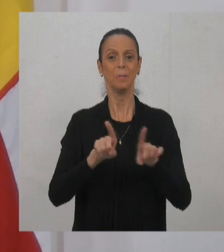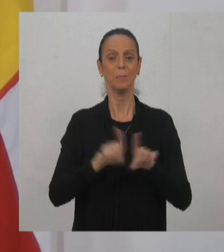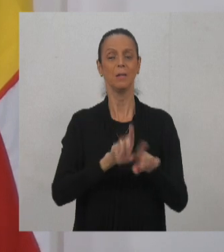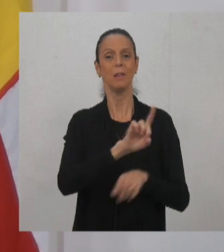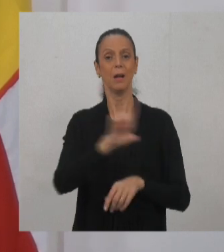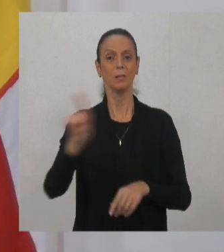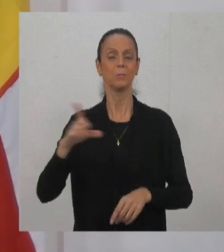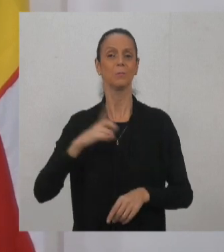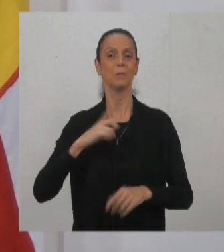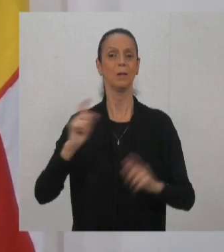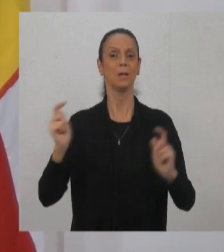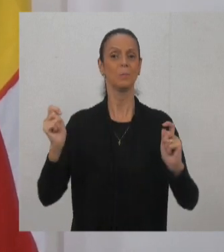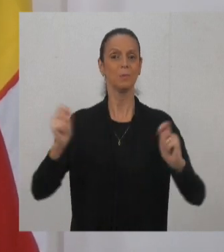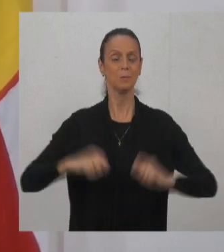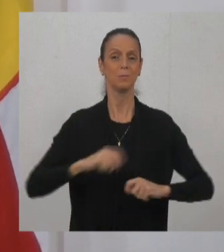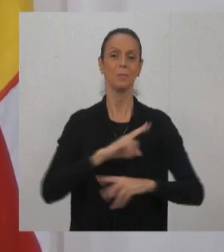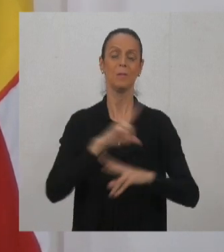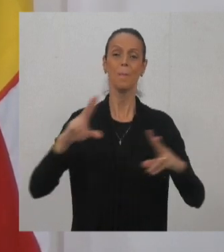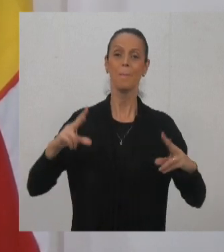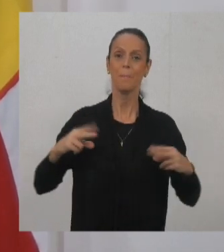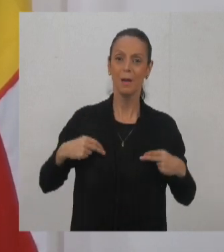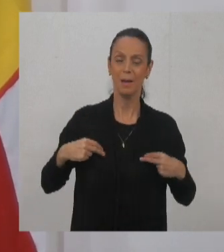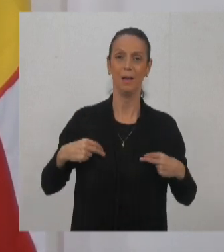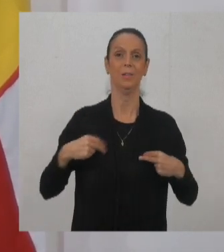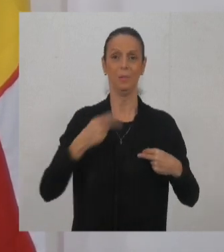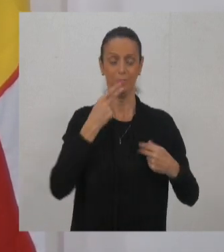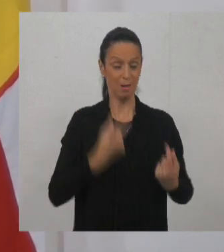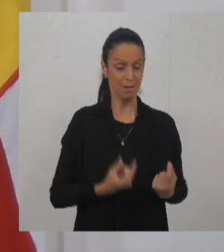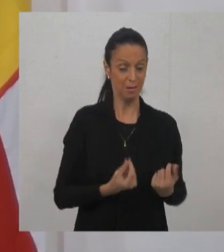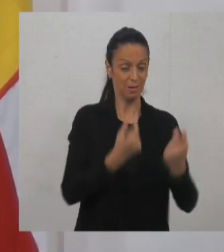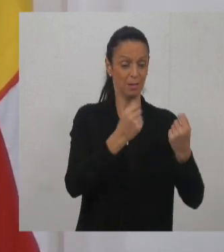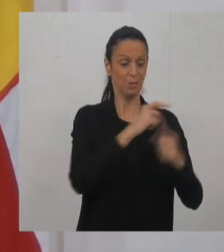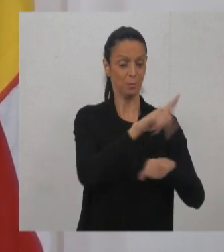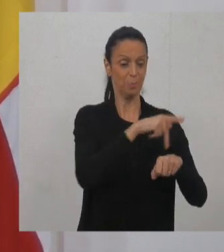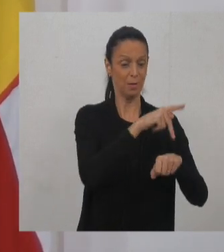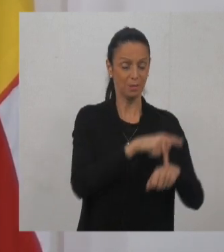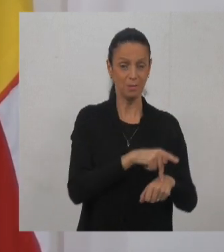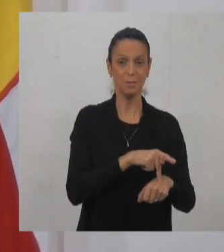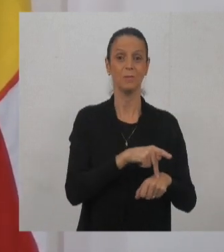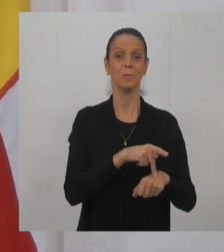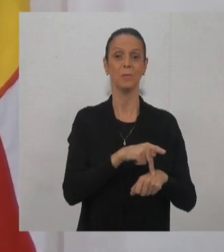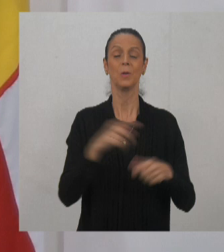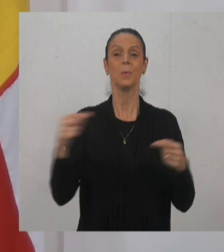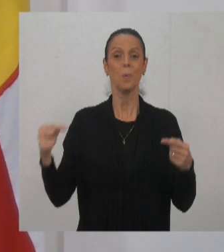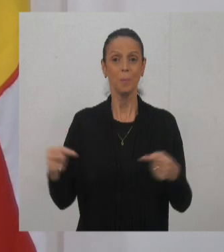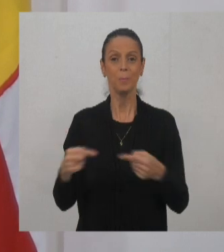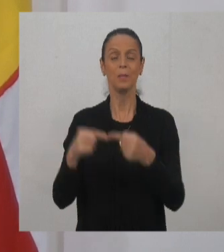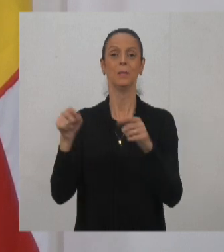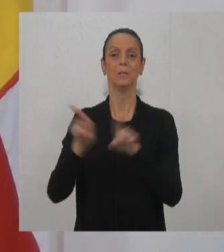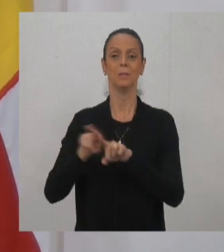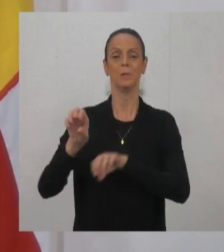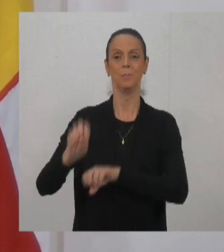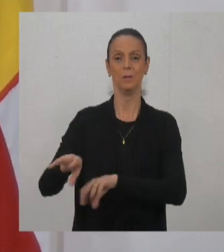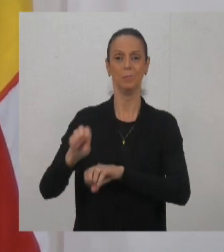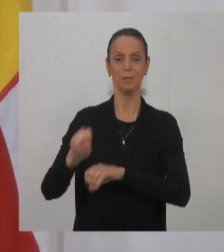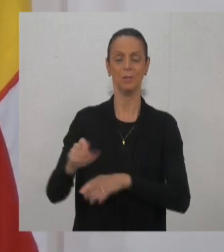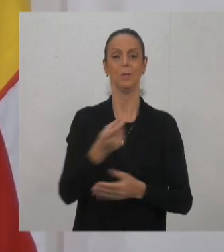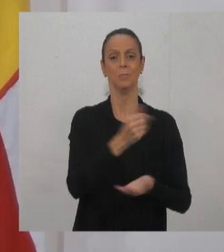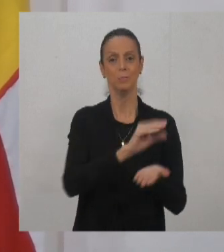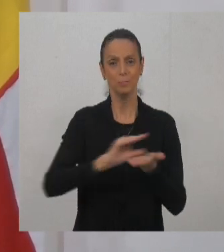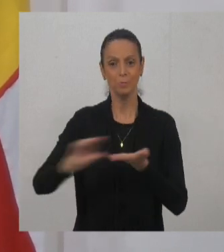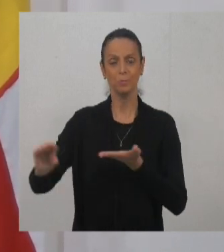cita aqui o mérito, ele fala da riqueza nacional que deve ser endereçada para a educação, para a